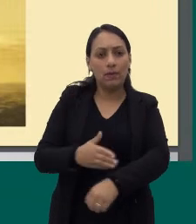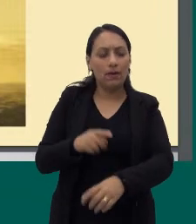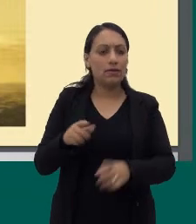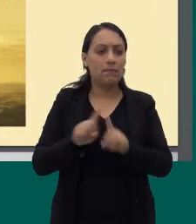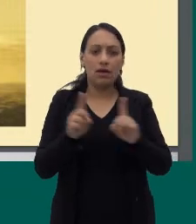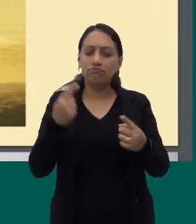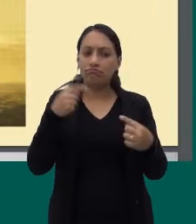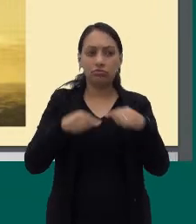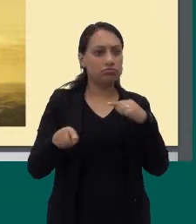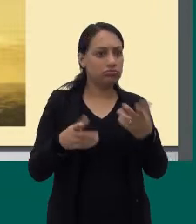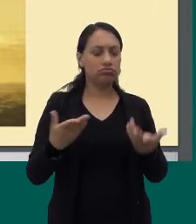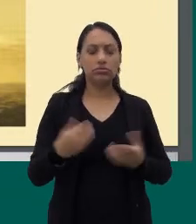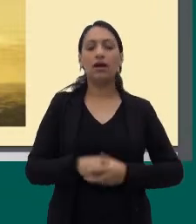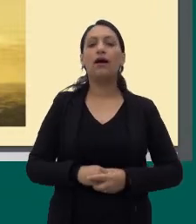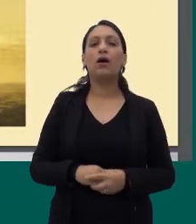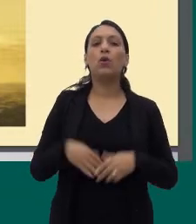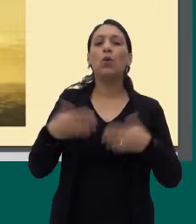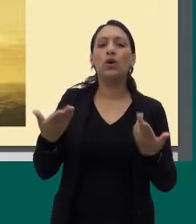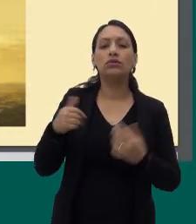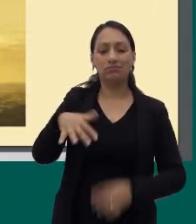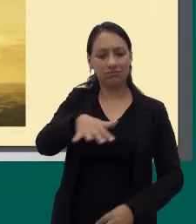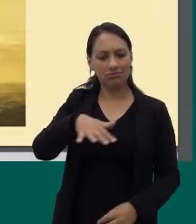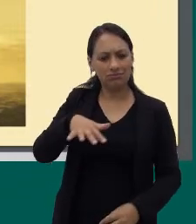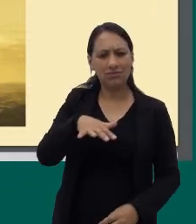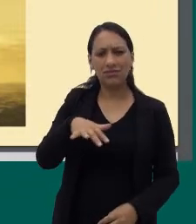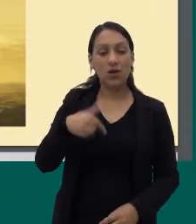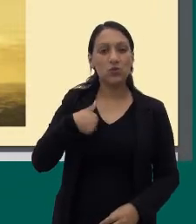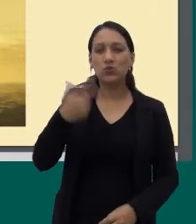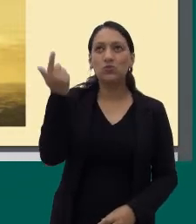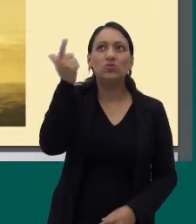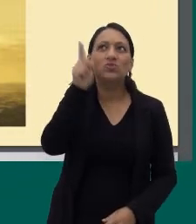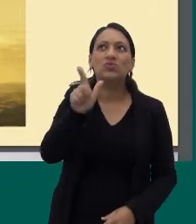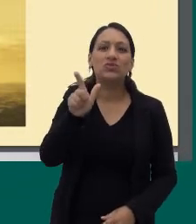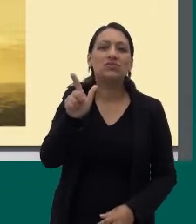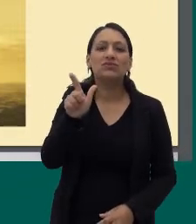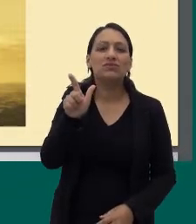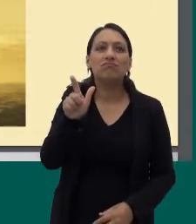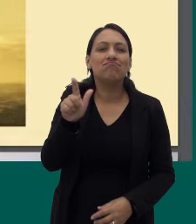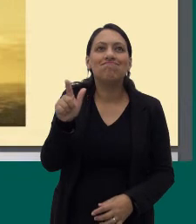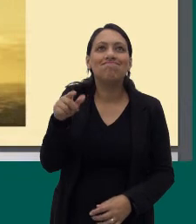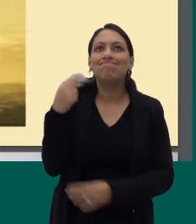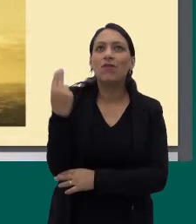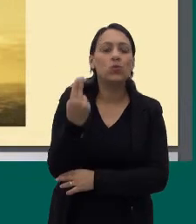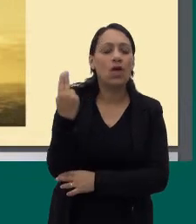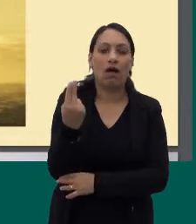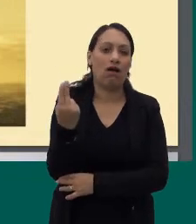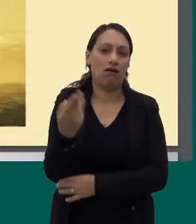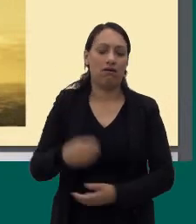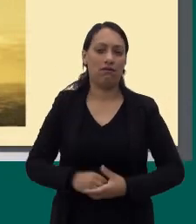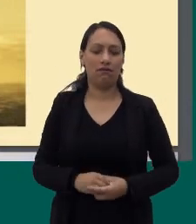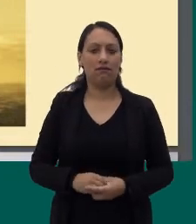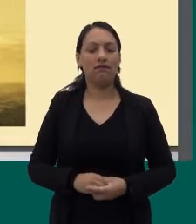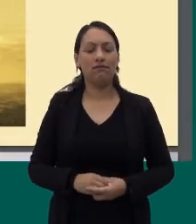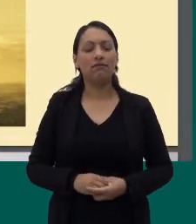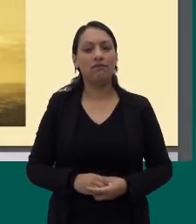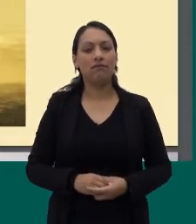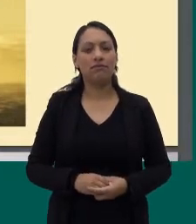Né? Quando a situação já não... Eu não consigo. Não dá. É